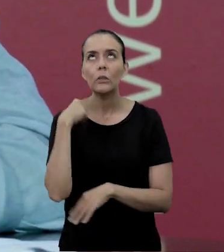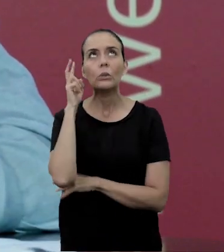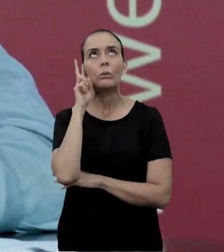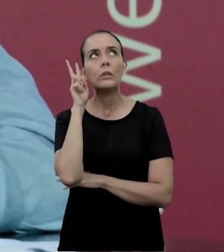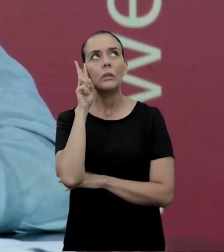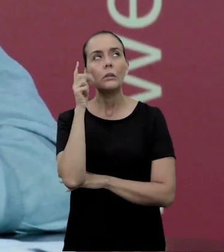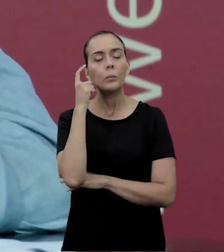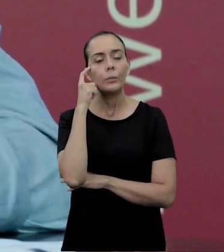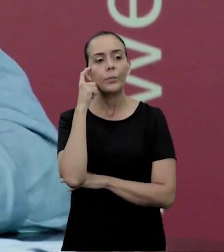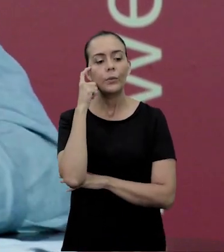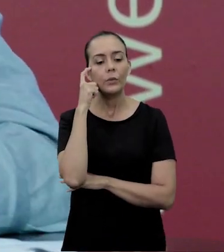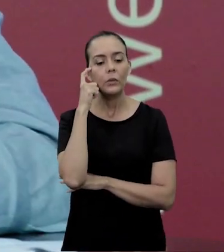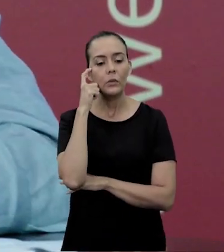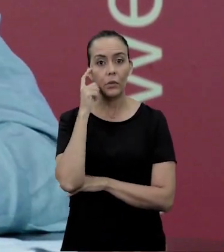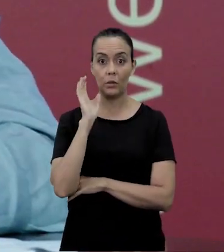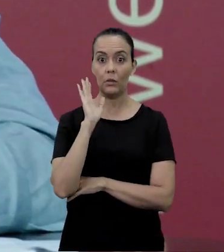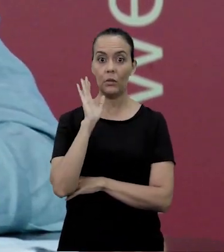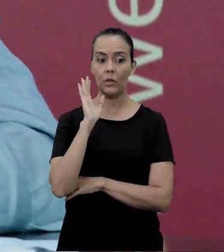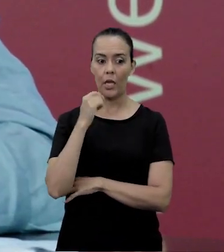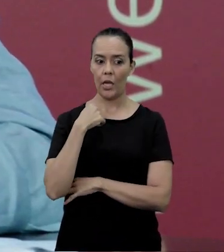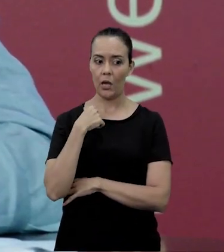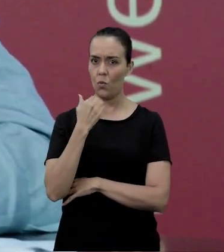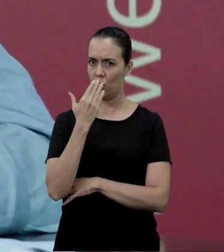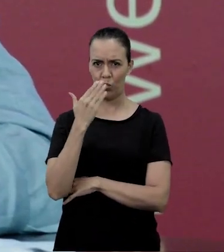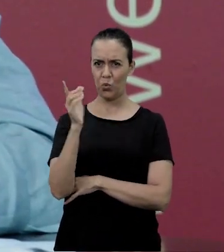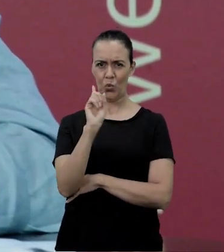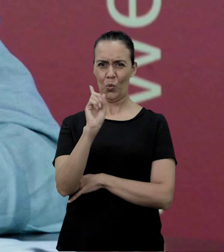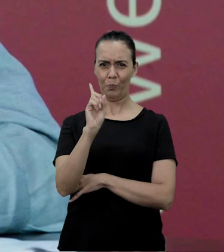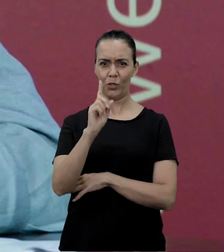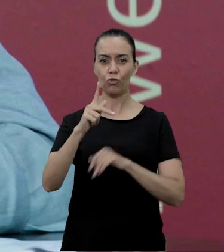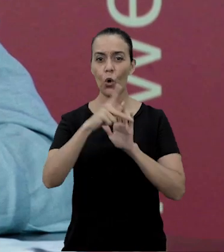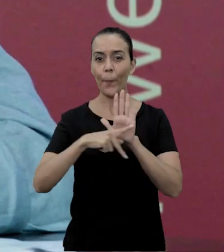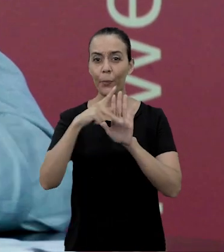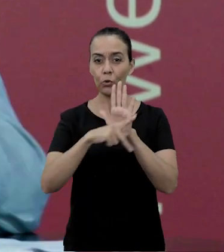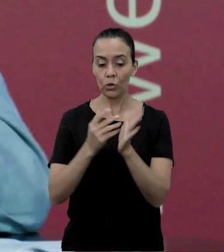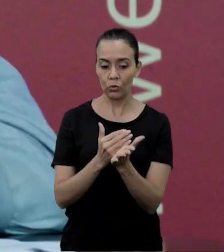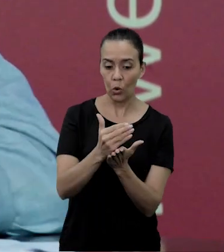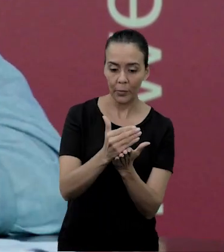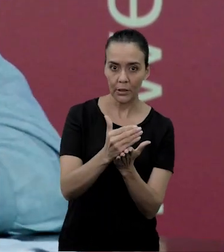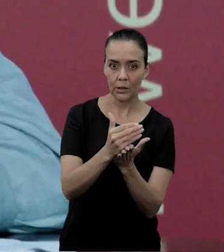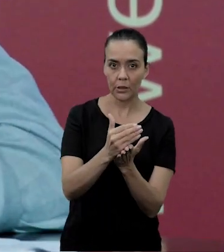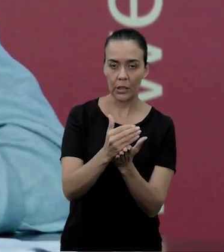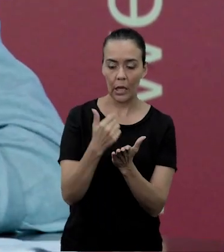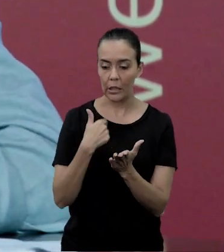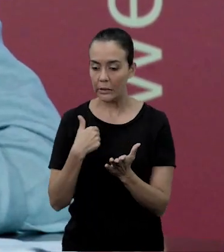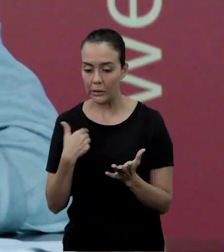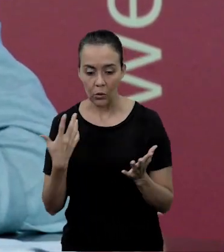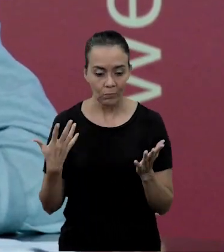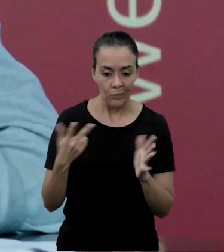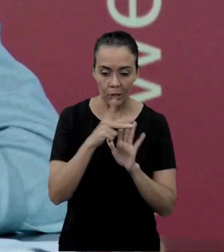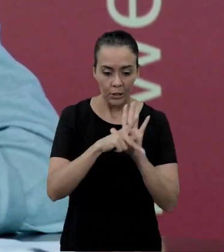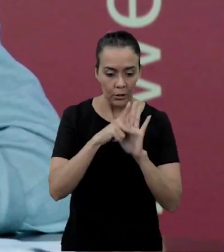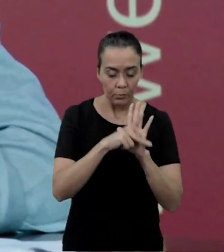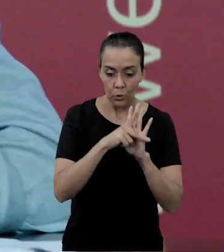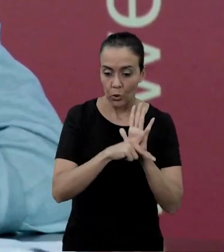quando eu me dou conta que eu não pedi para começar o projeto e que o projeto me empurra nos caminhos que eu nunca